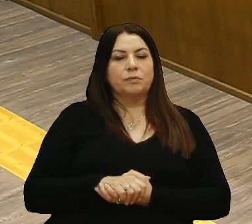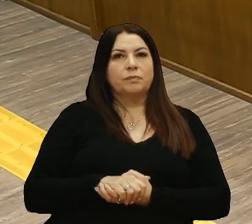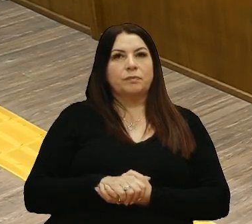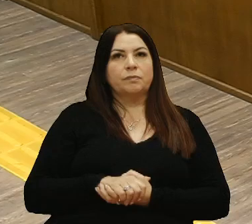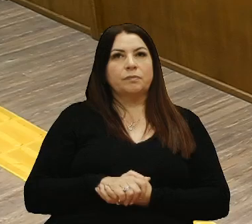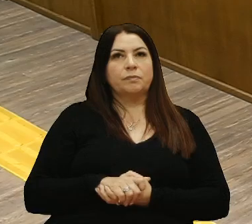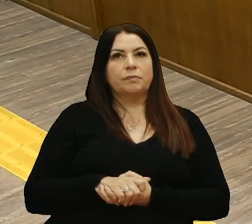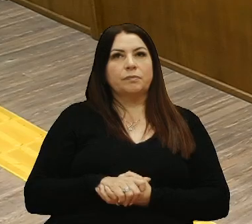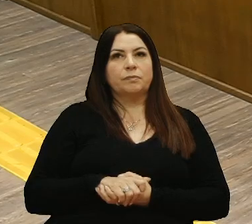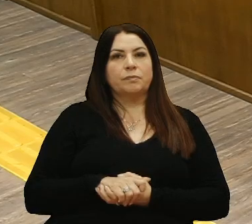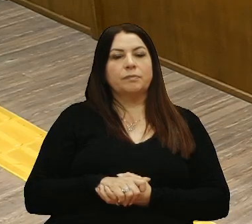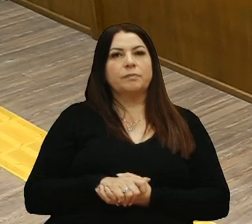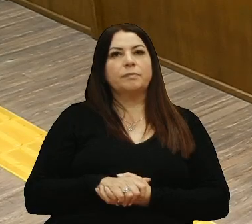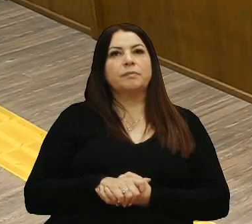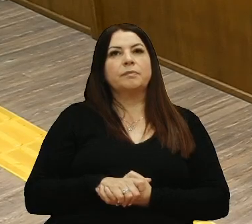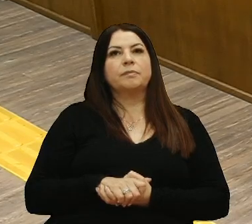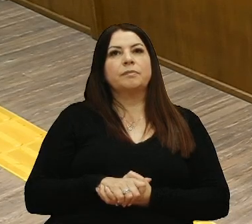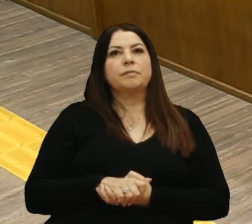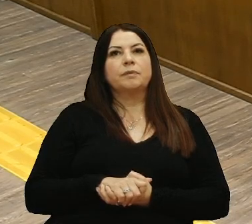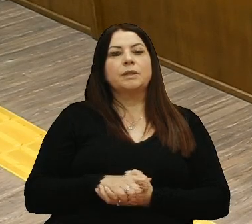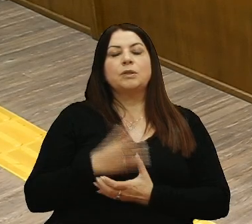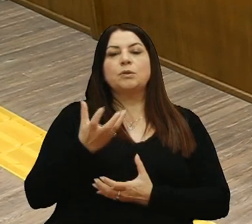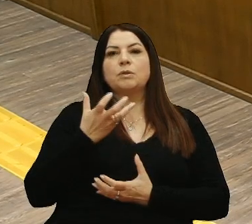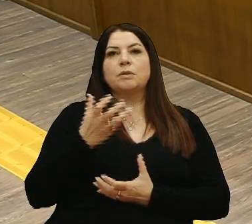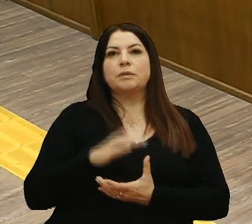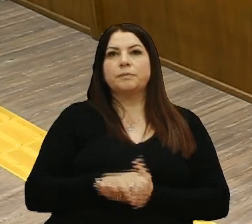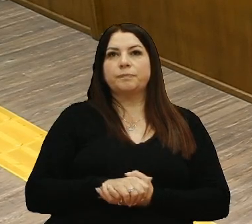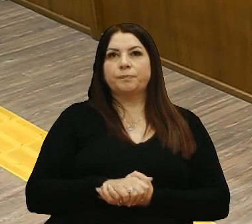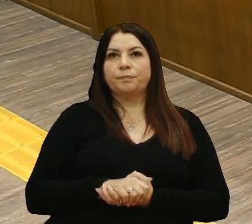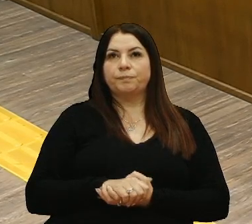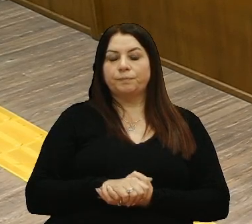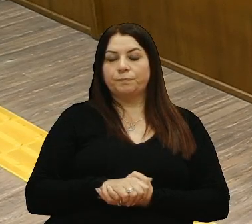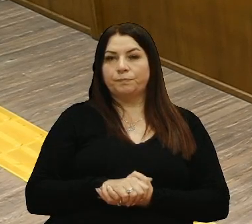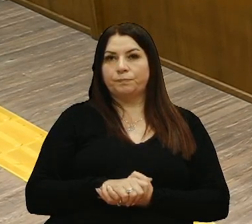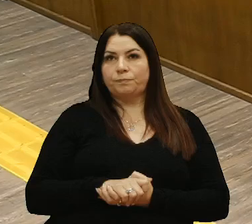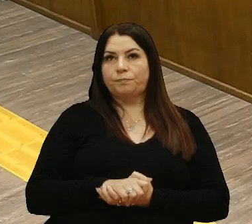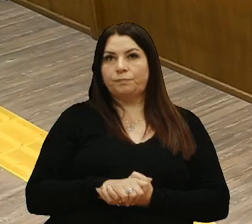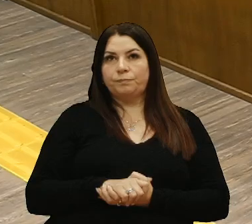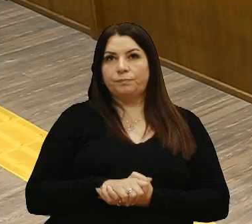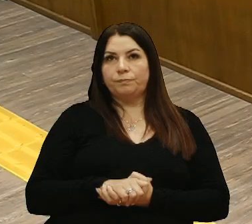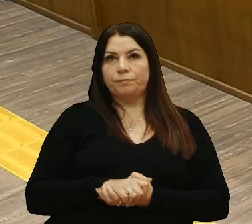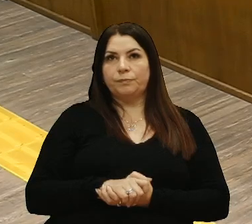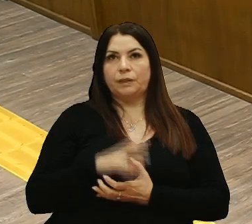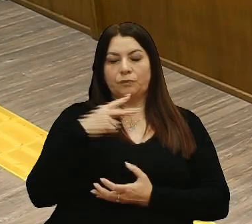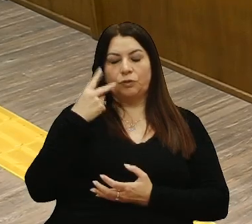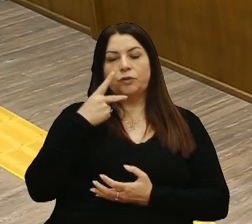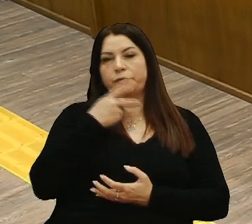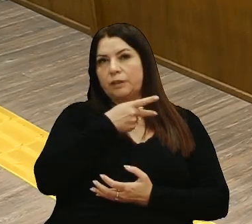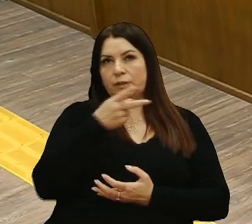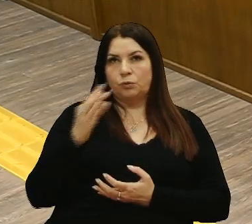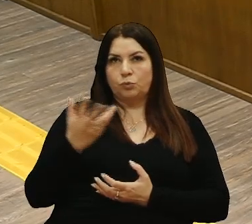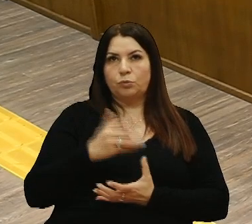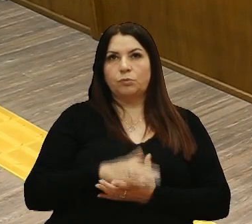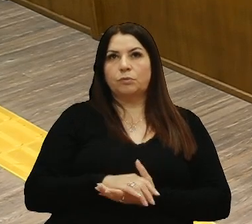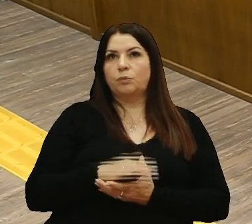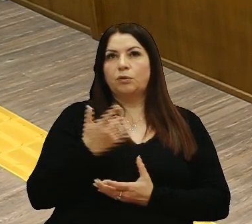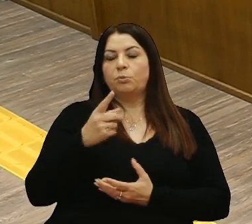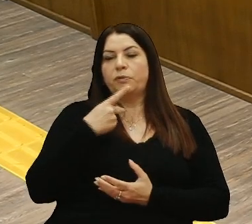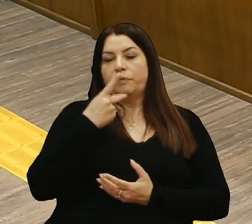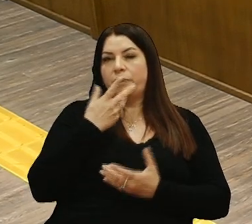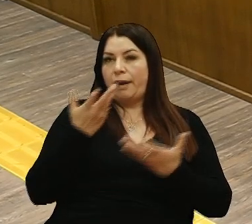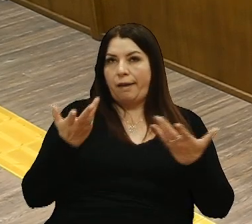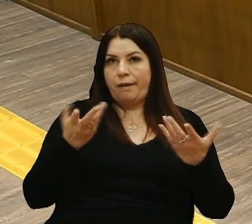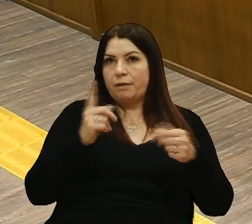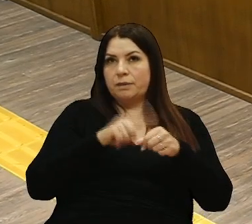o meu tempo aqui. Eu só queria... enfim, as vereadoras já comentaram tudo, mas não há como não falar nada